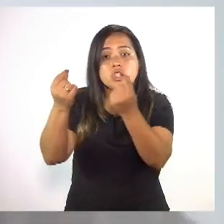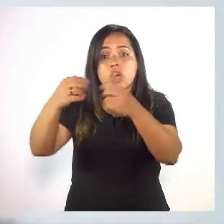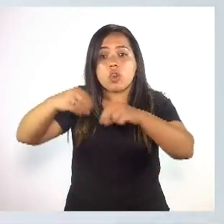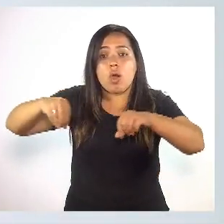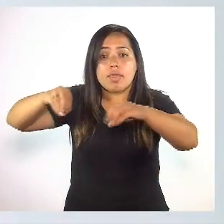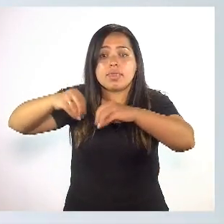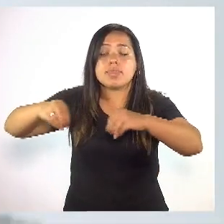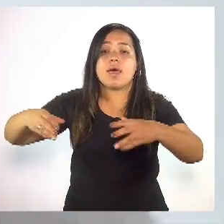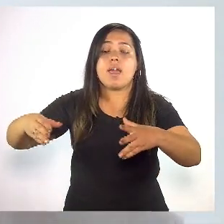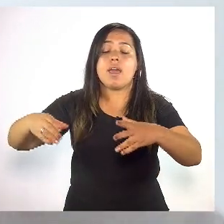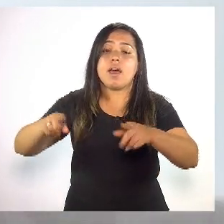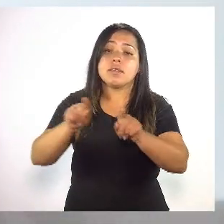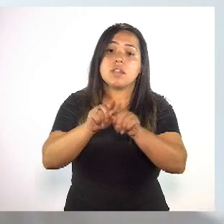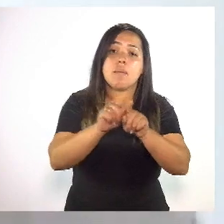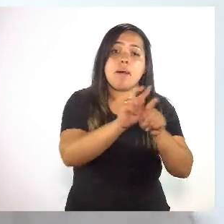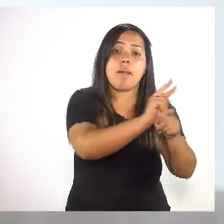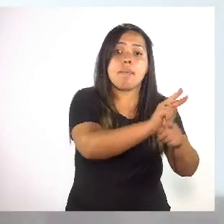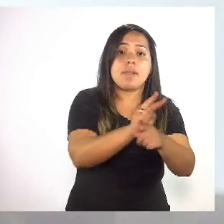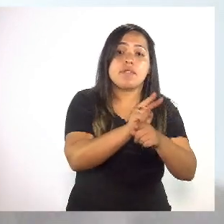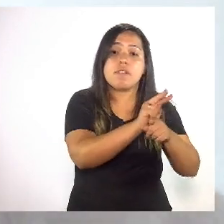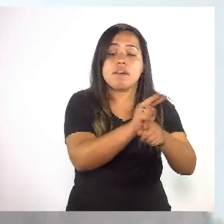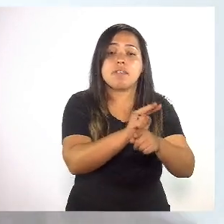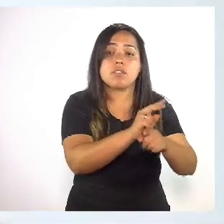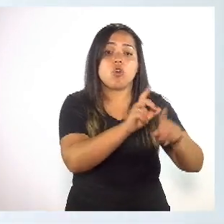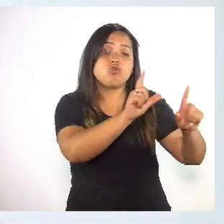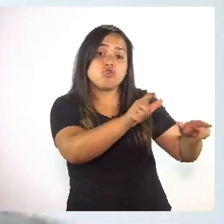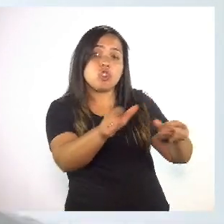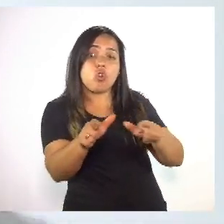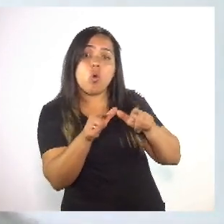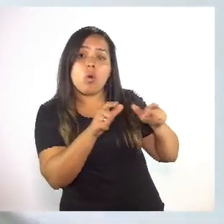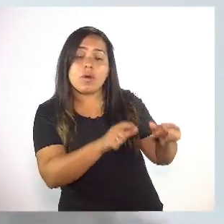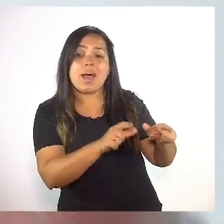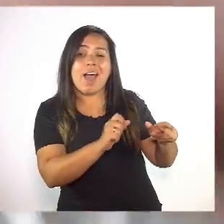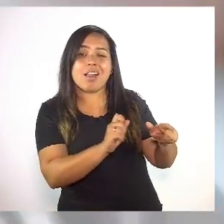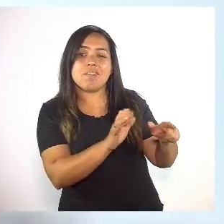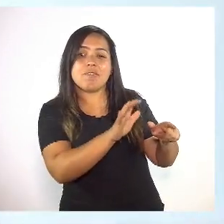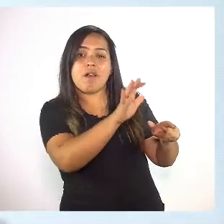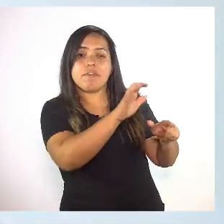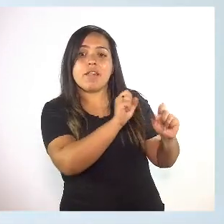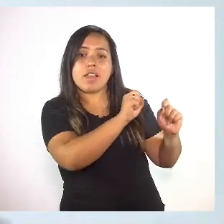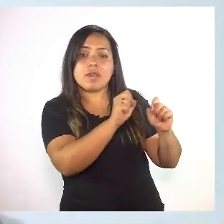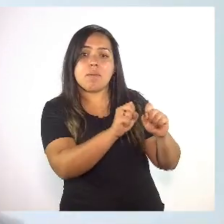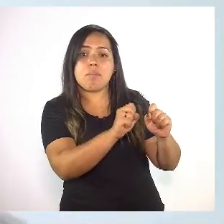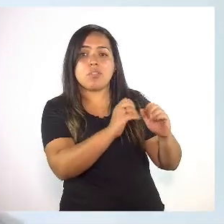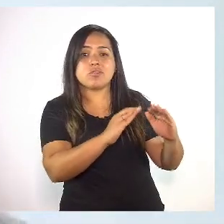preservação de áreas de risco, evitando que ali haja ocupação irregular. Tudo isso tem a ver